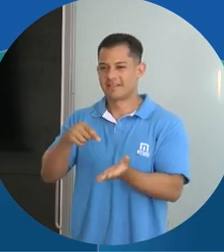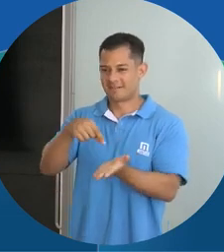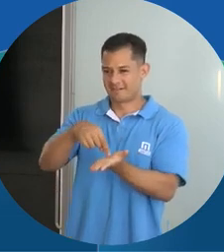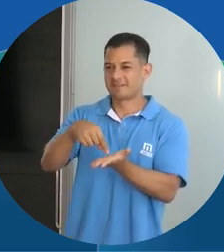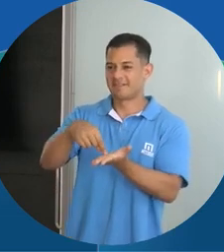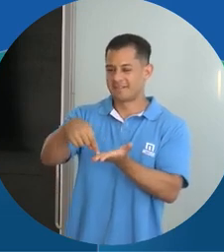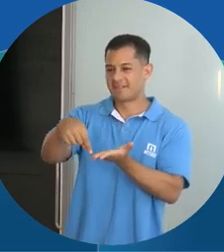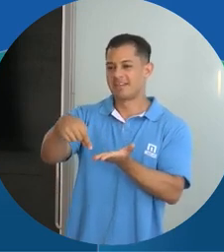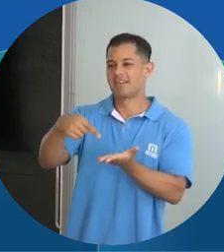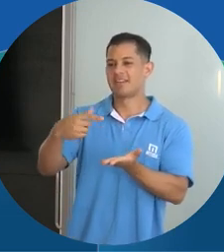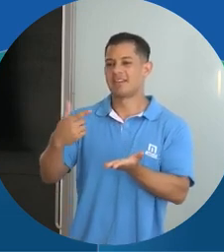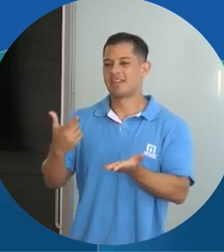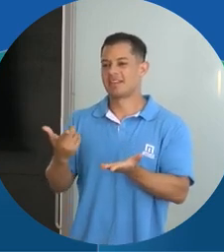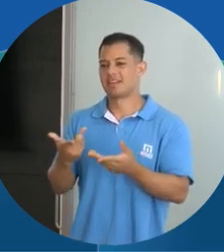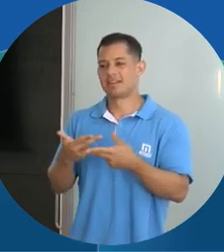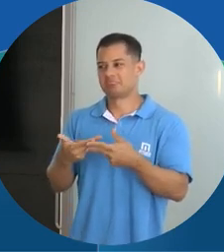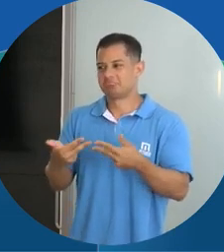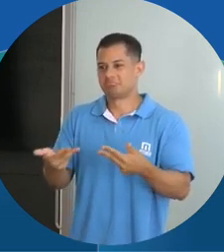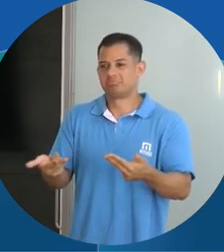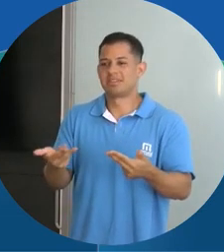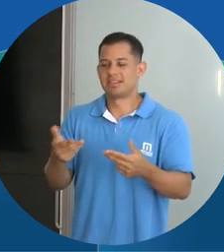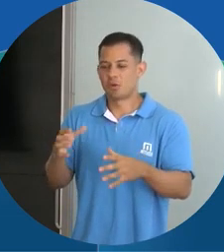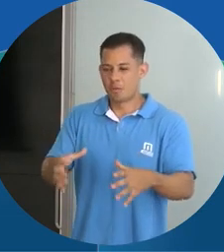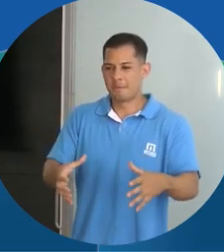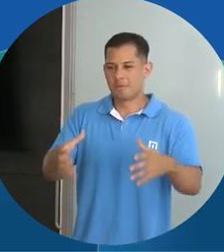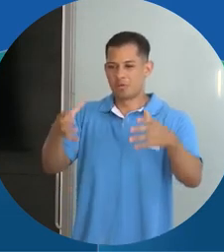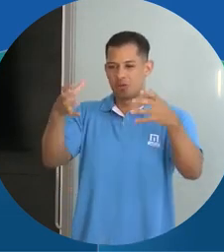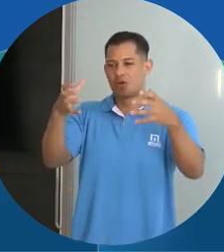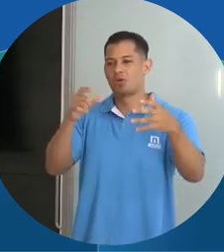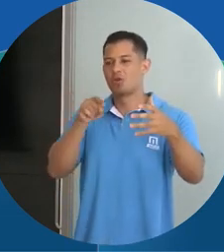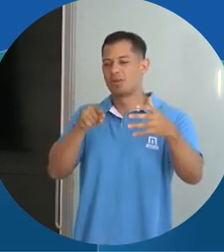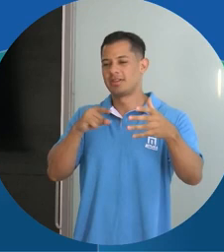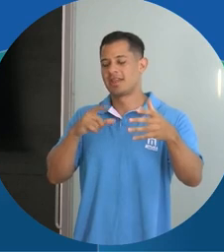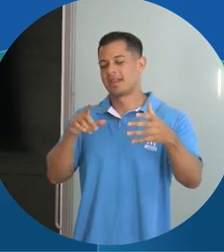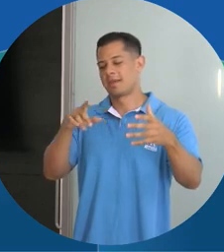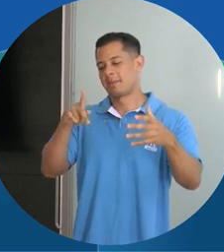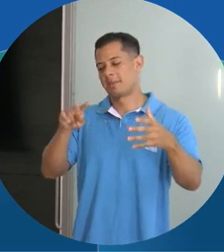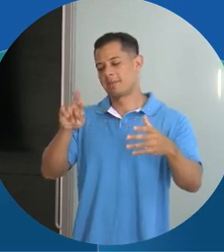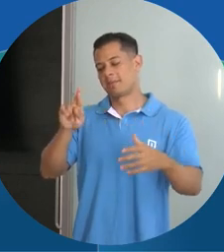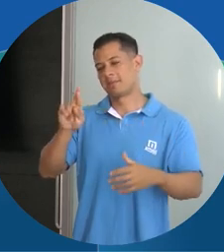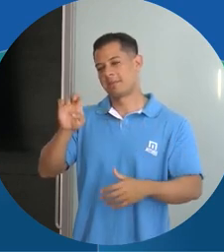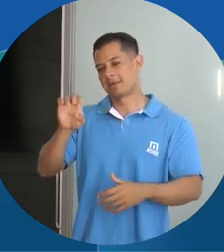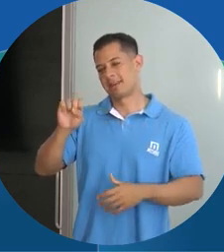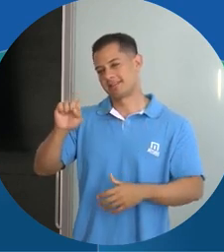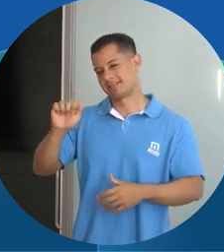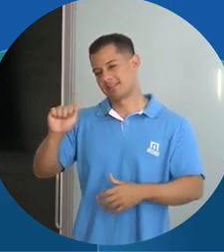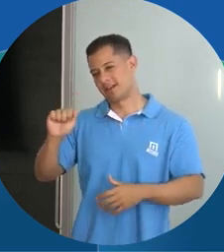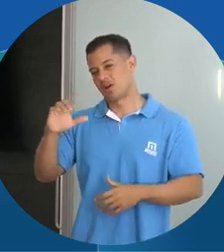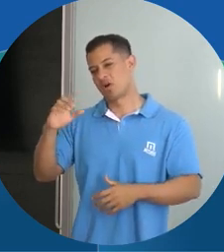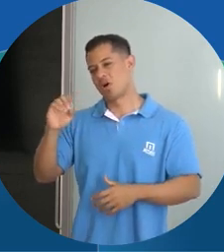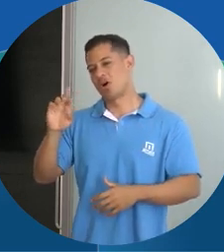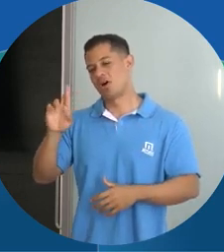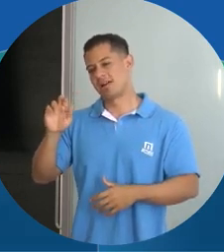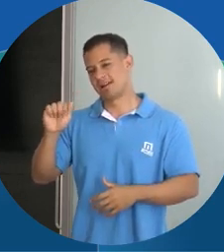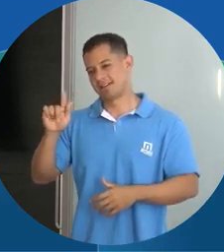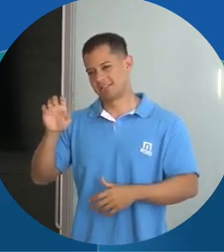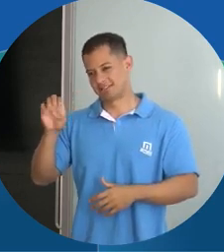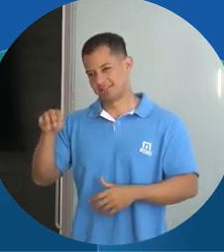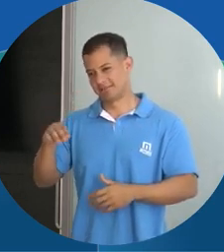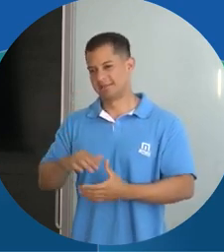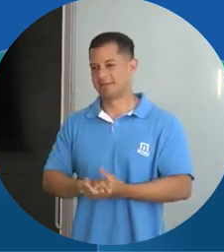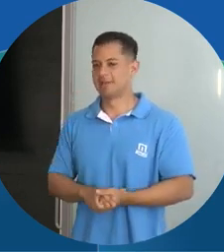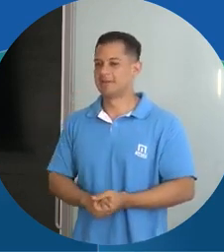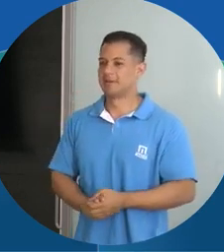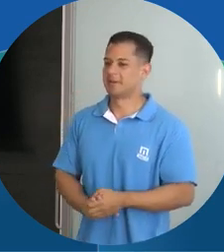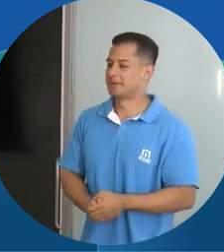atirantando, e os blocos todos em pré-ancoragem. Uma situação interessante, que aí a gente começa a entrar